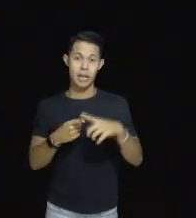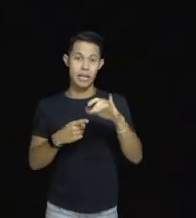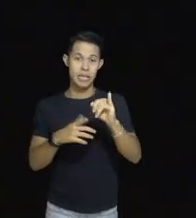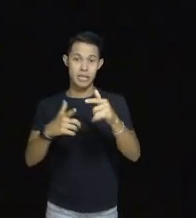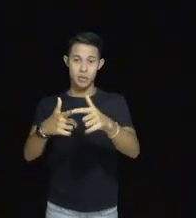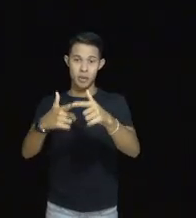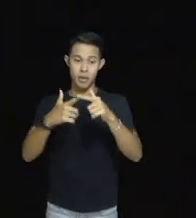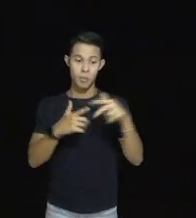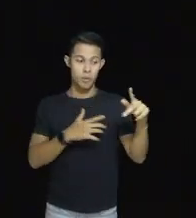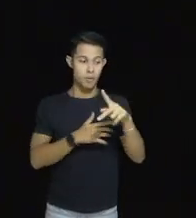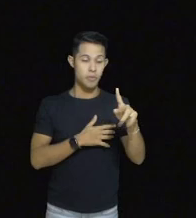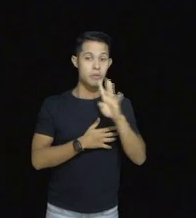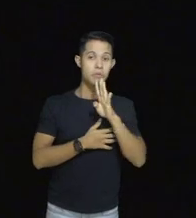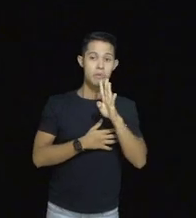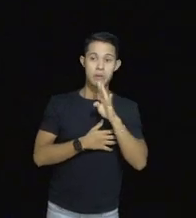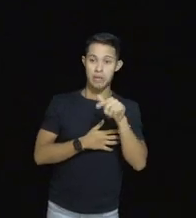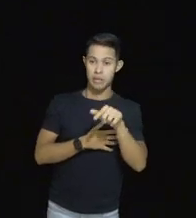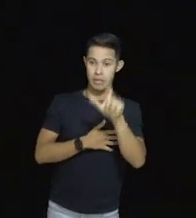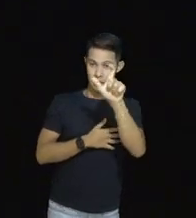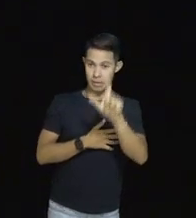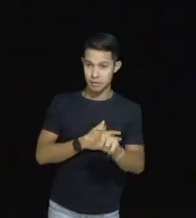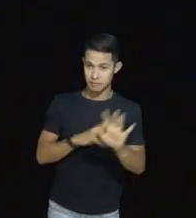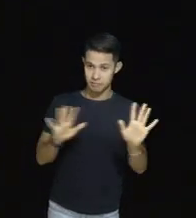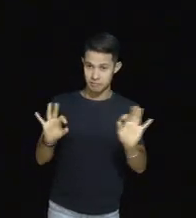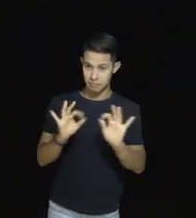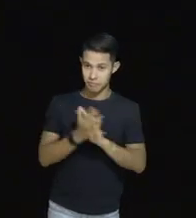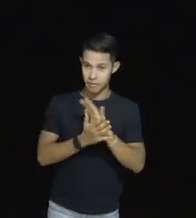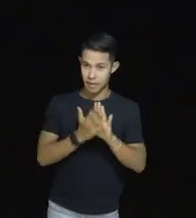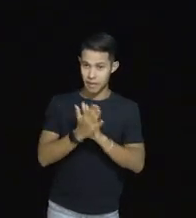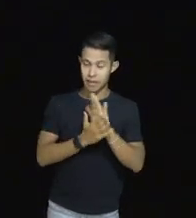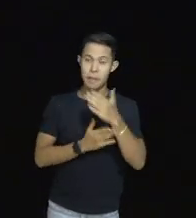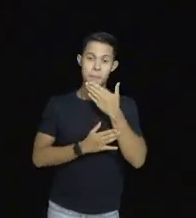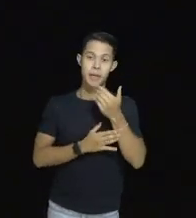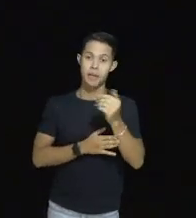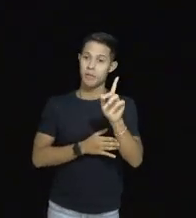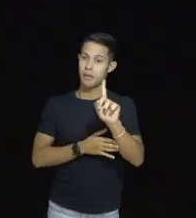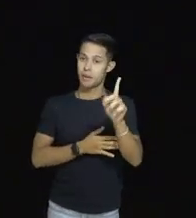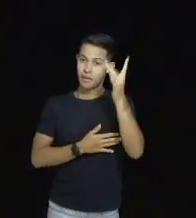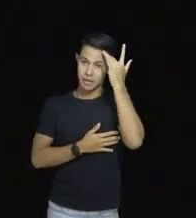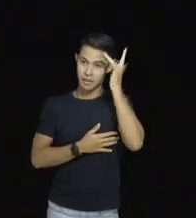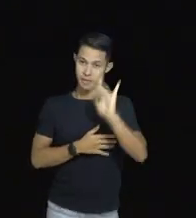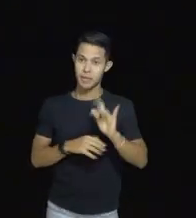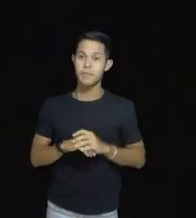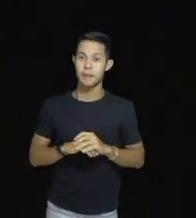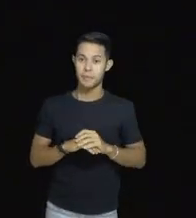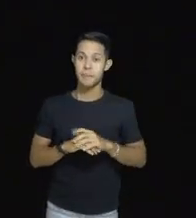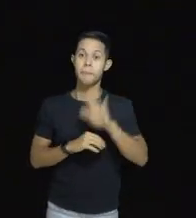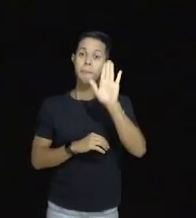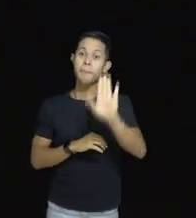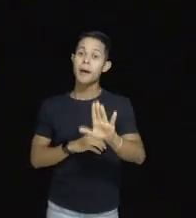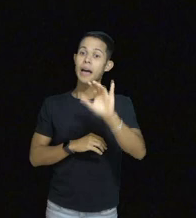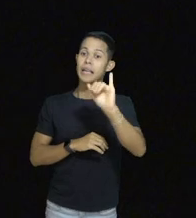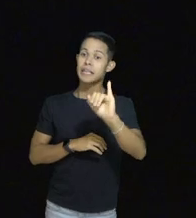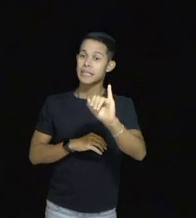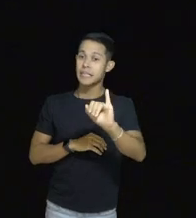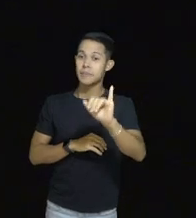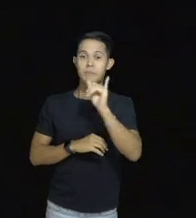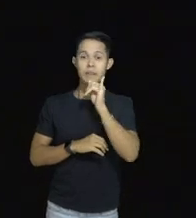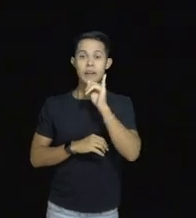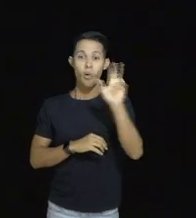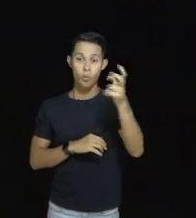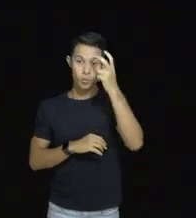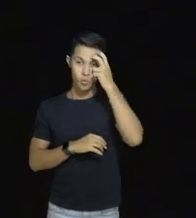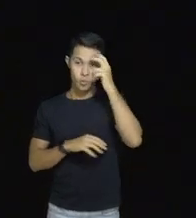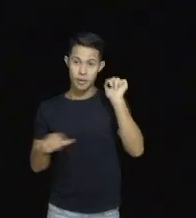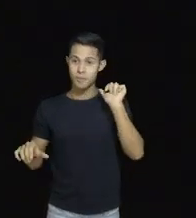o professor não conhecesse o laudo, talvez fosse melhor, porque ele ainda tentasse fazer aquela criança aprender. Agora, essa cultura a gente precisa mudar na